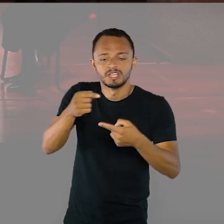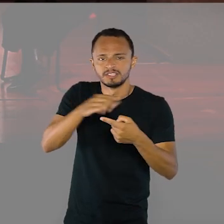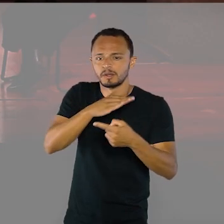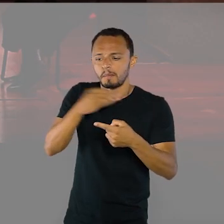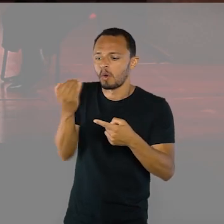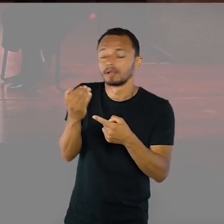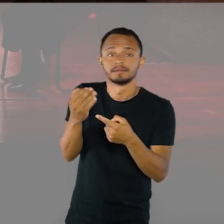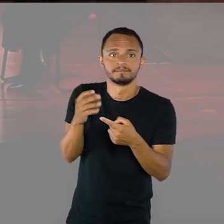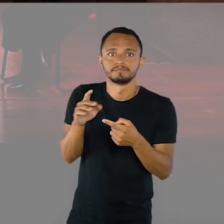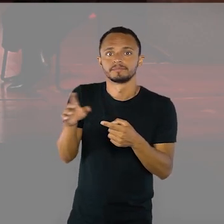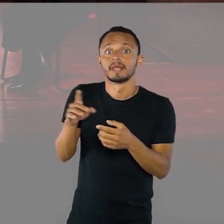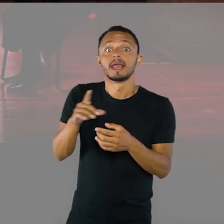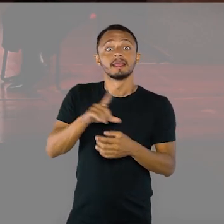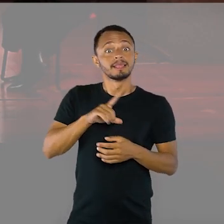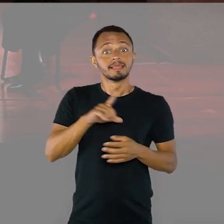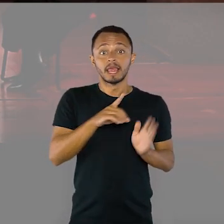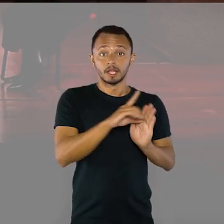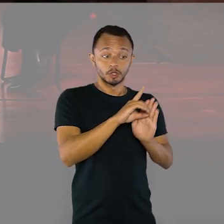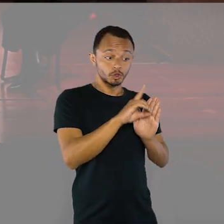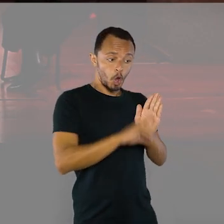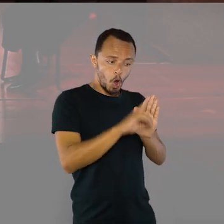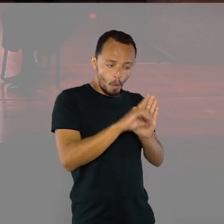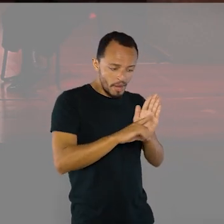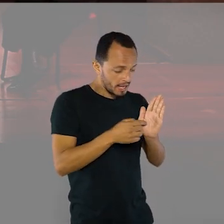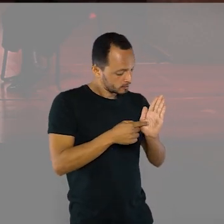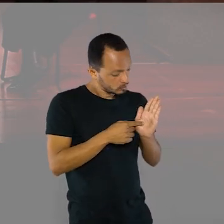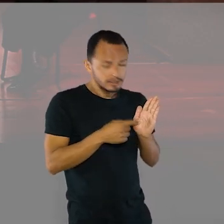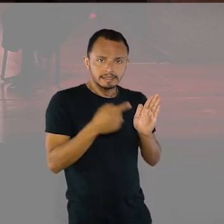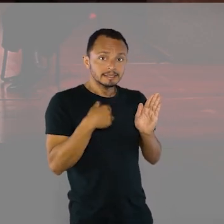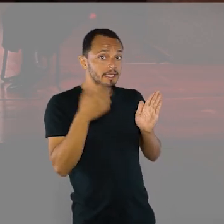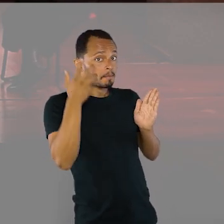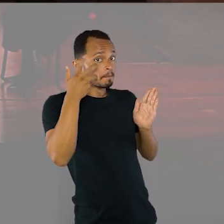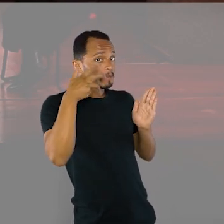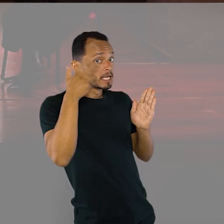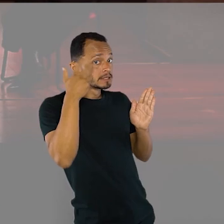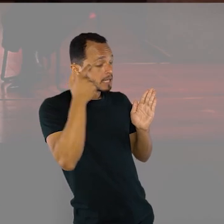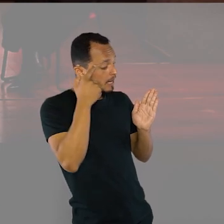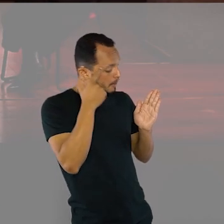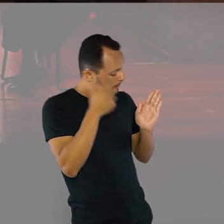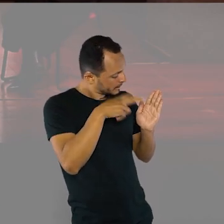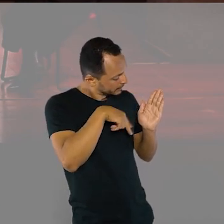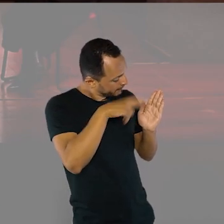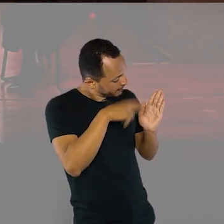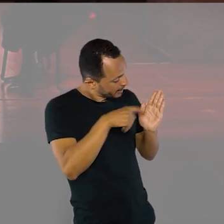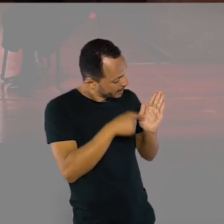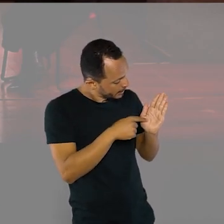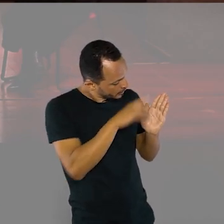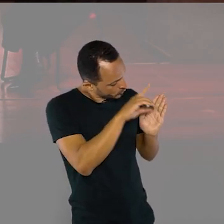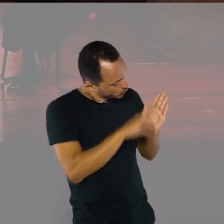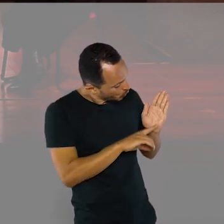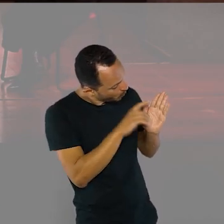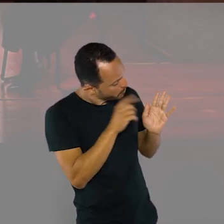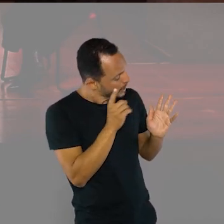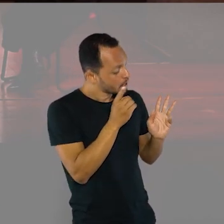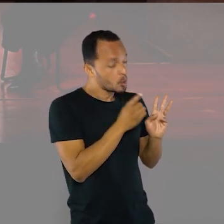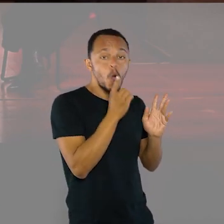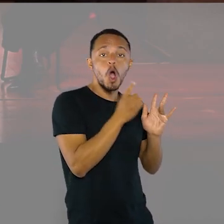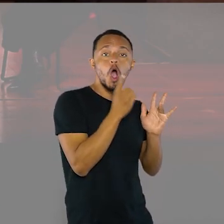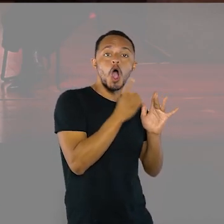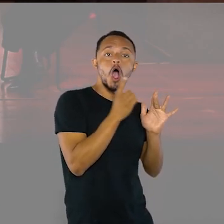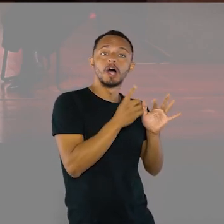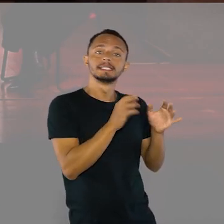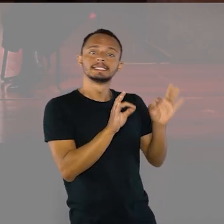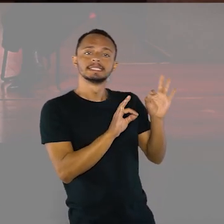novas perguntas, você vislumbra um outro ângulo do documento, você encontra um outro documento e você vai